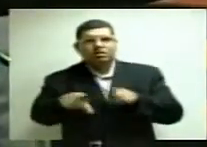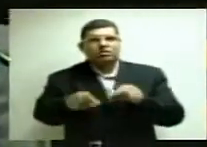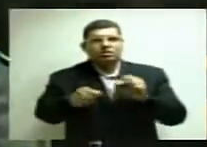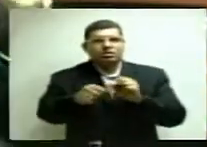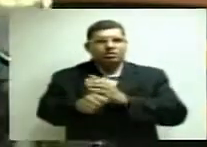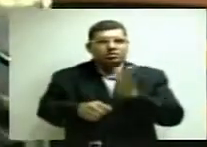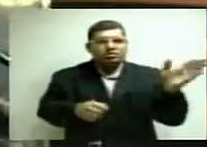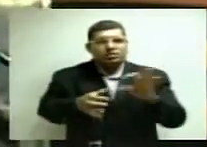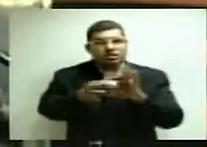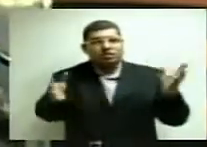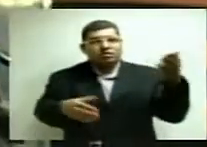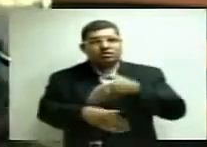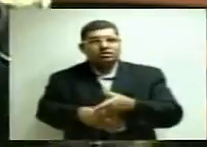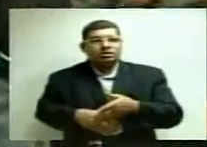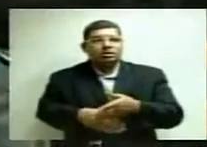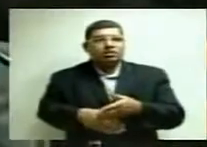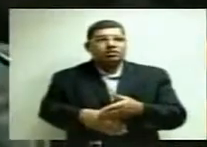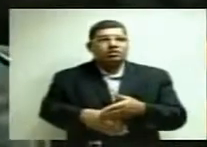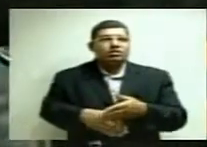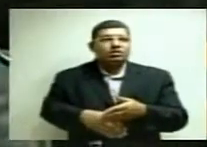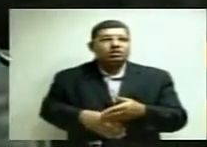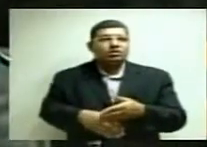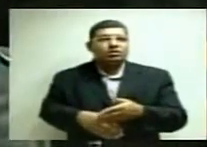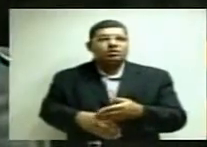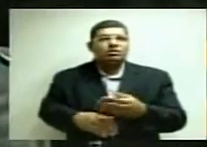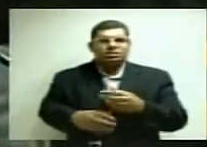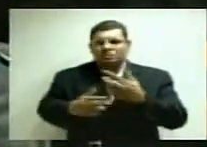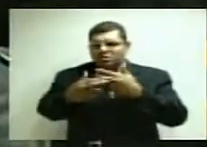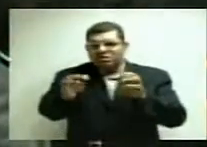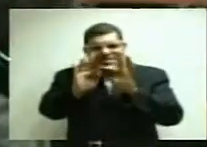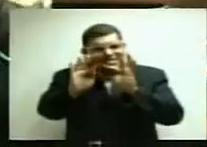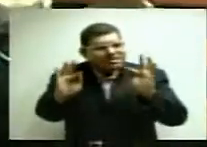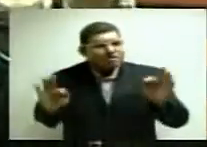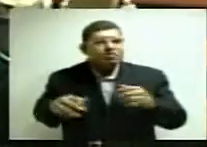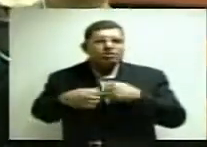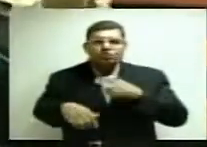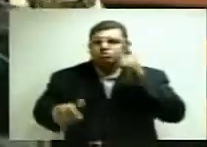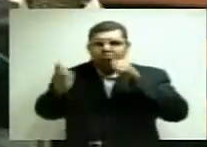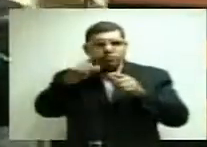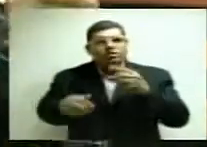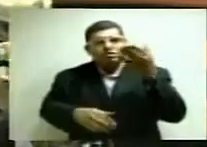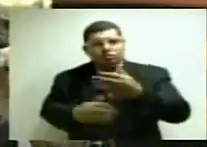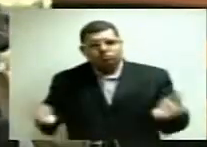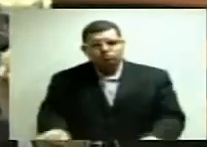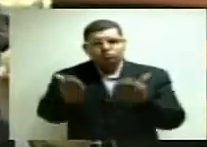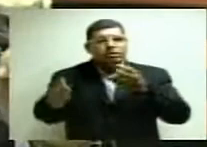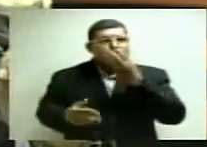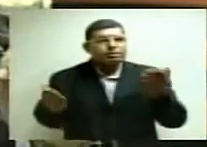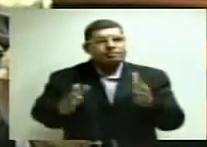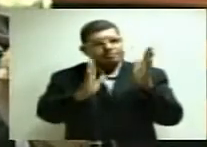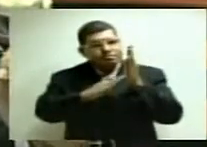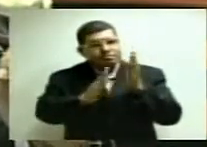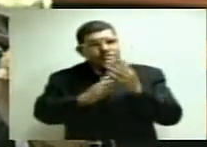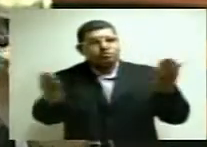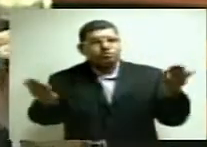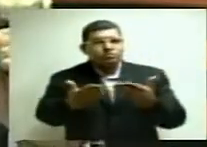fazer uma direita livre ali, desapropriar um pedaço daquele terreno. São intervenções simples que eu considero que vão contribuir. Por isso, parabenizo